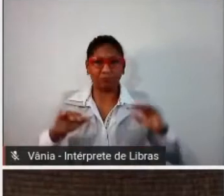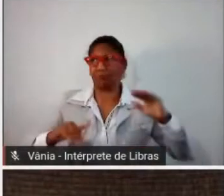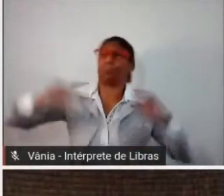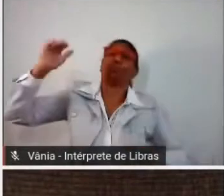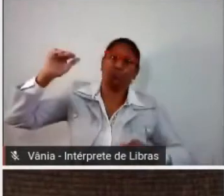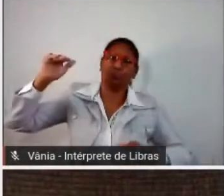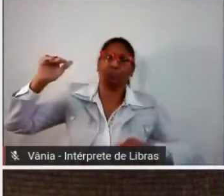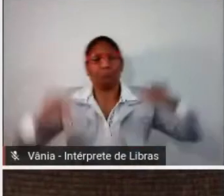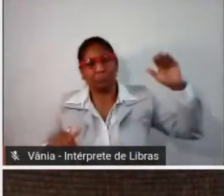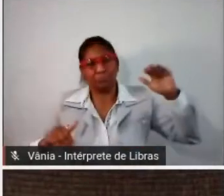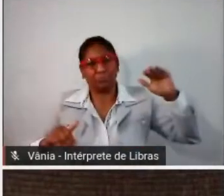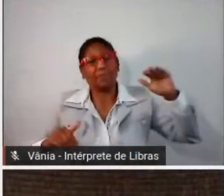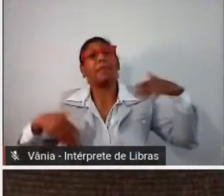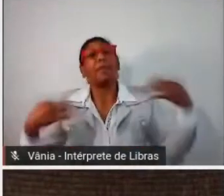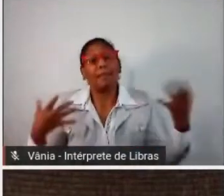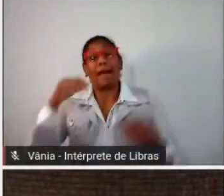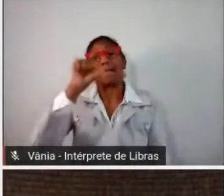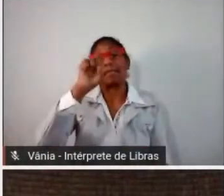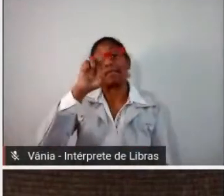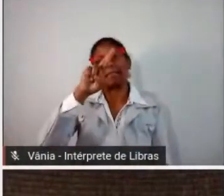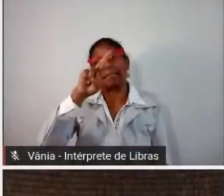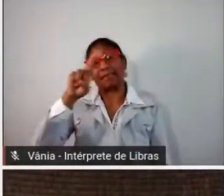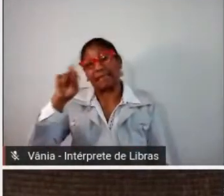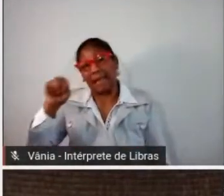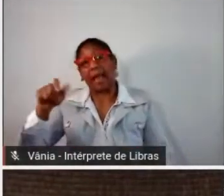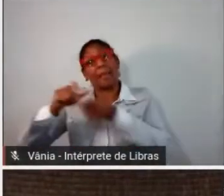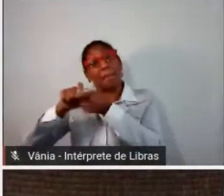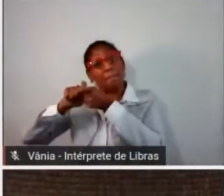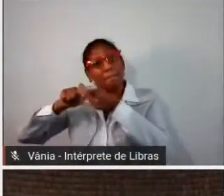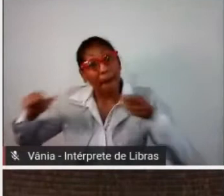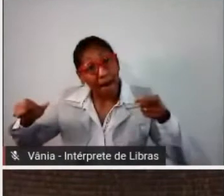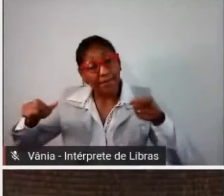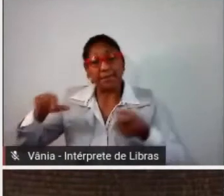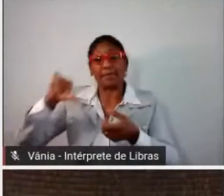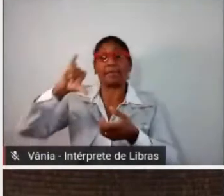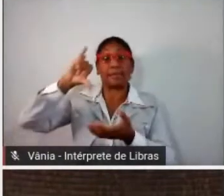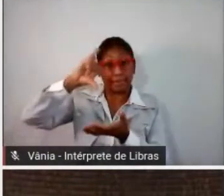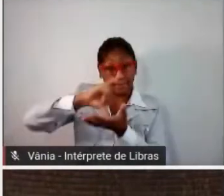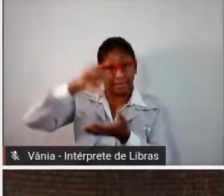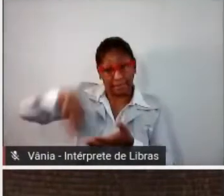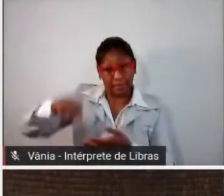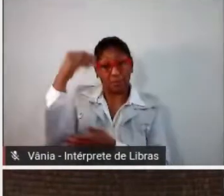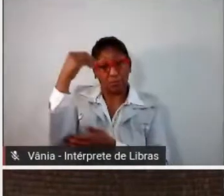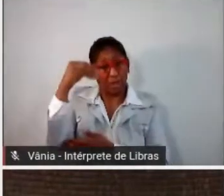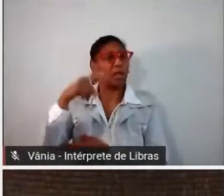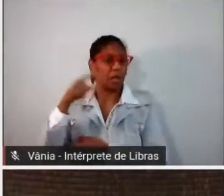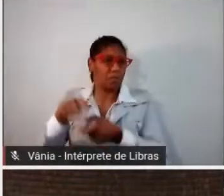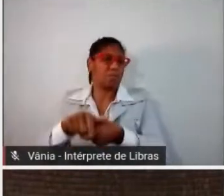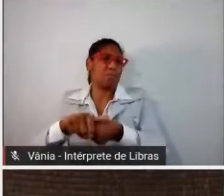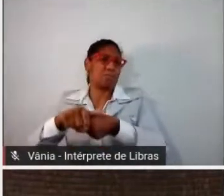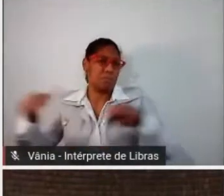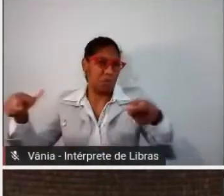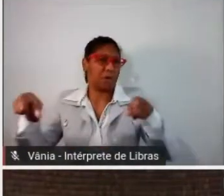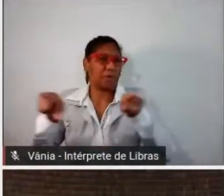A Serra é a que tem o maior número de casos ativos, a região metropolitana tem o maior número absoluto, mas